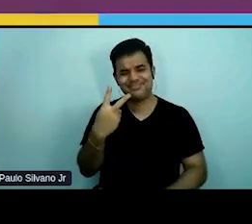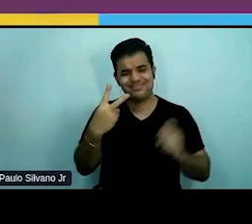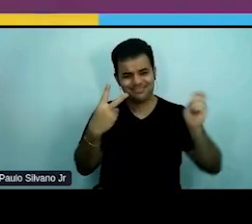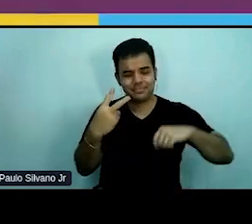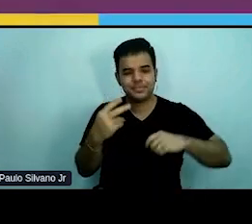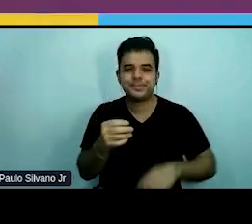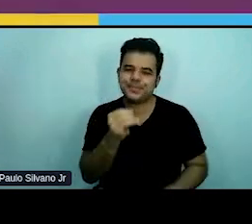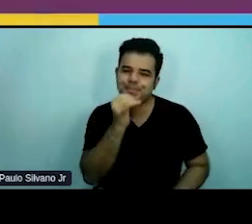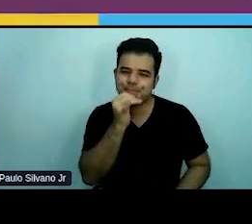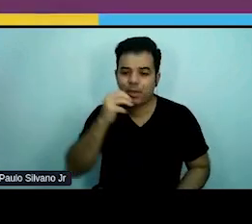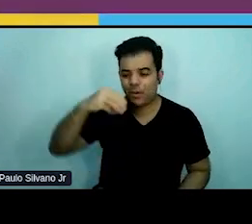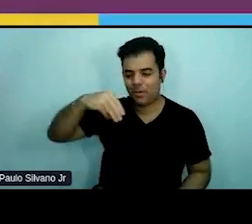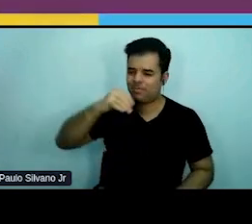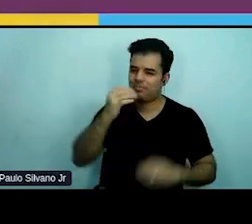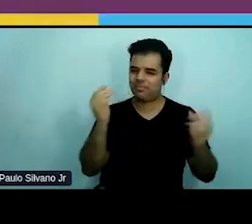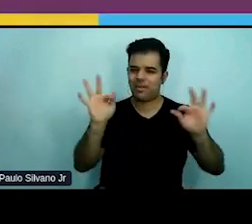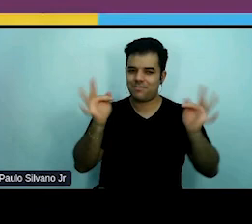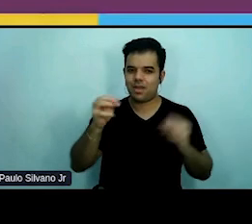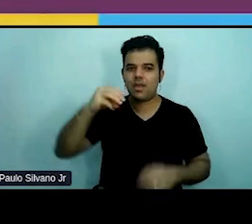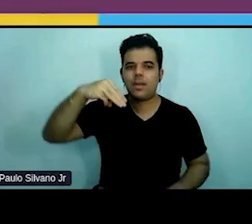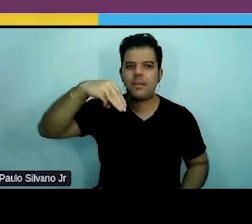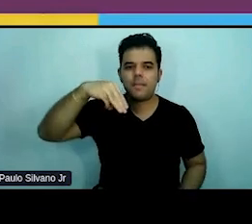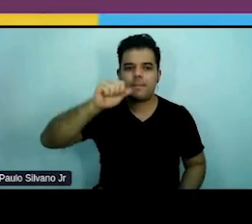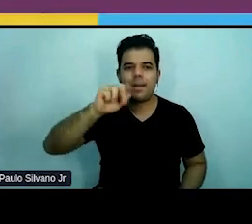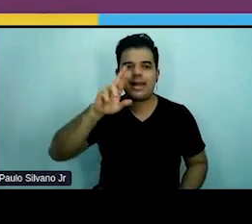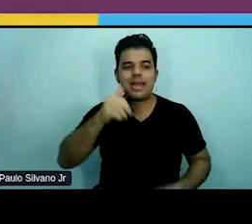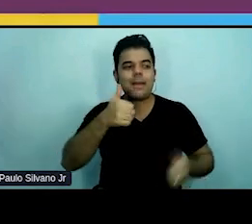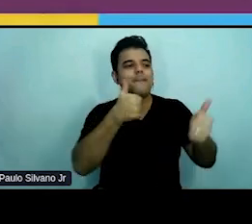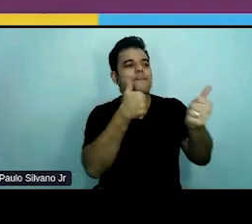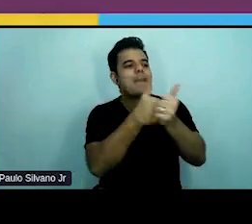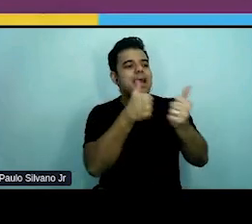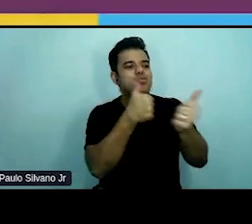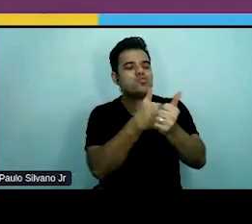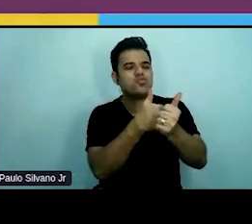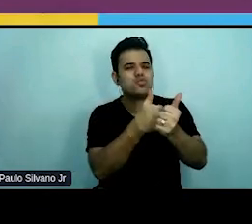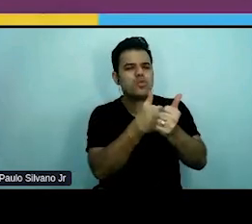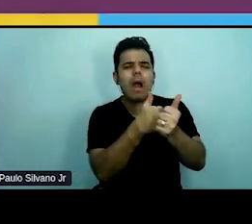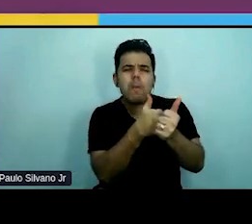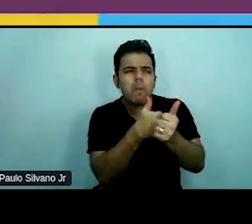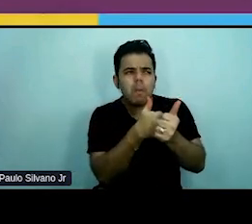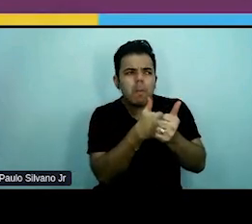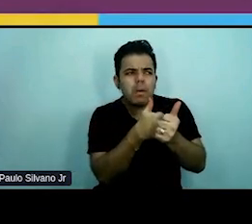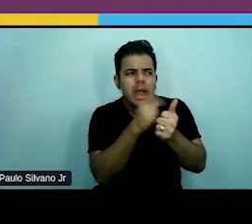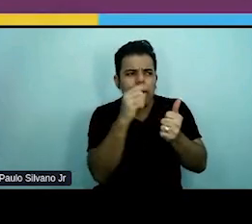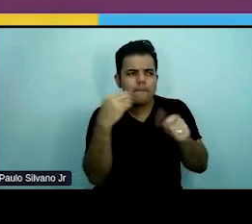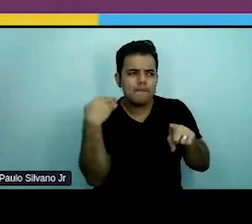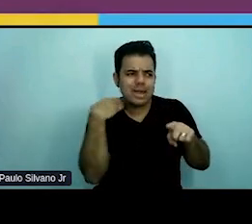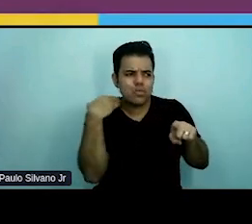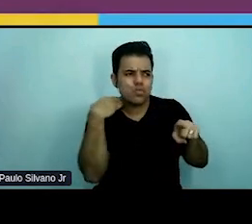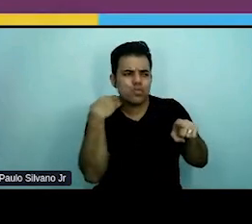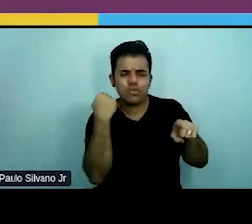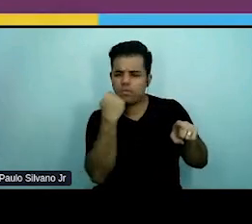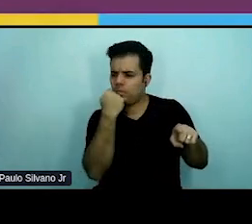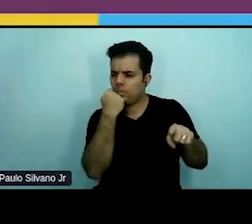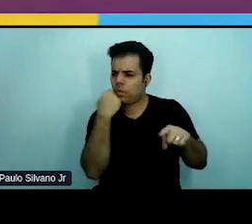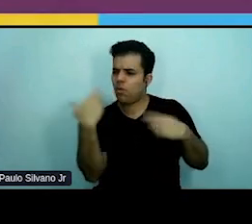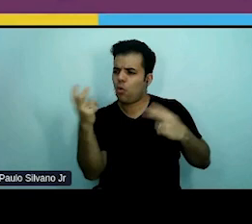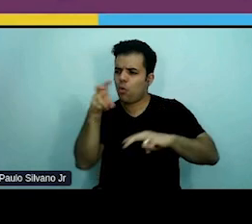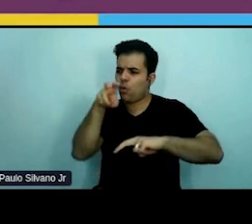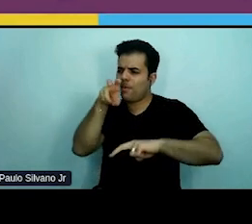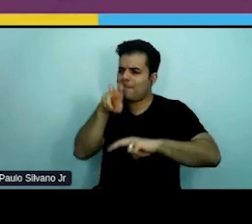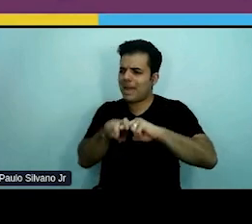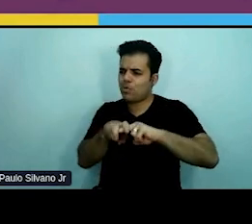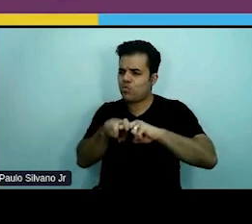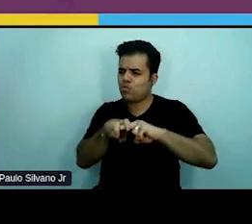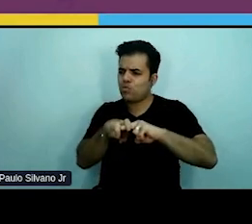A Maria estava perto do banco. Esse banco é uma instituição financeira ou é um local